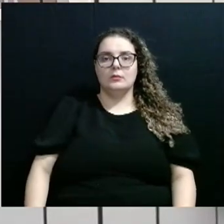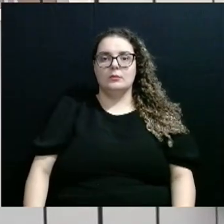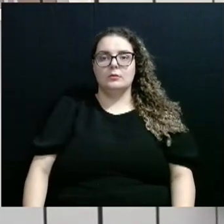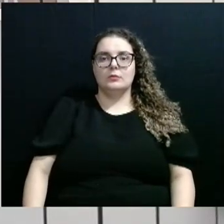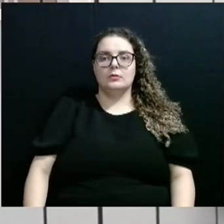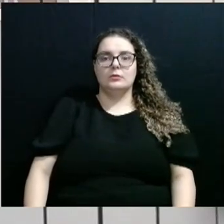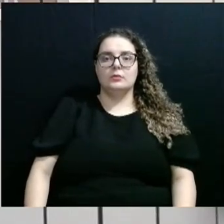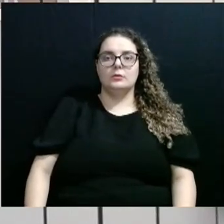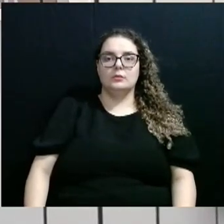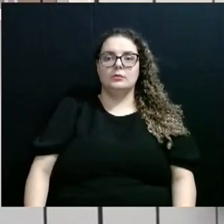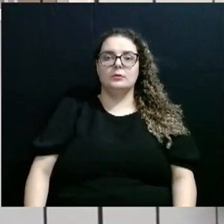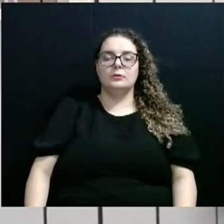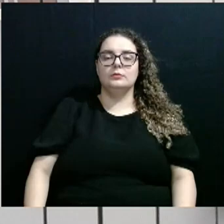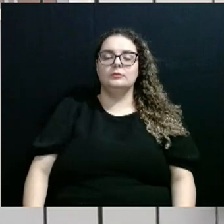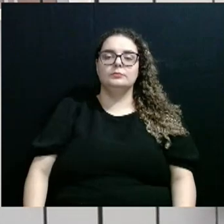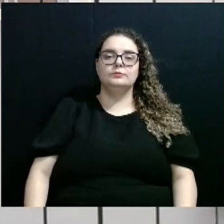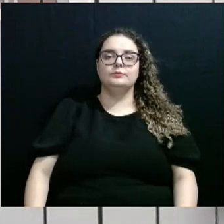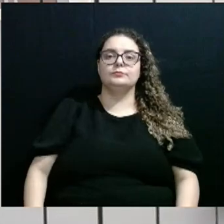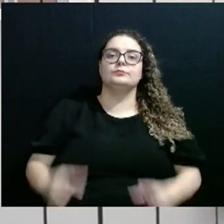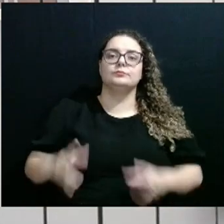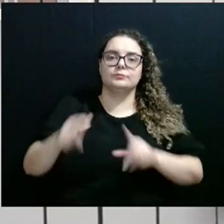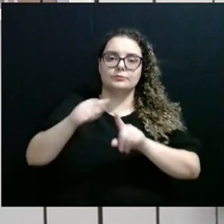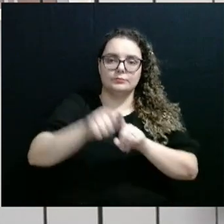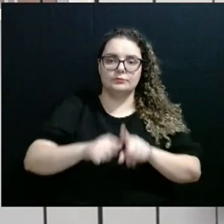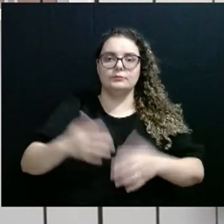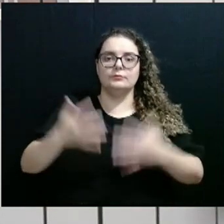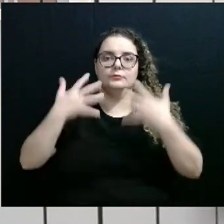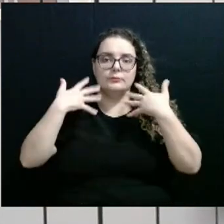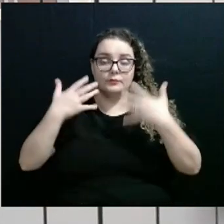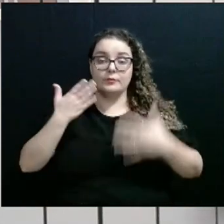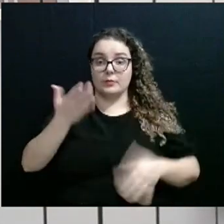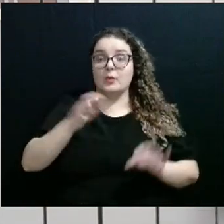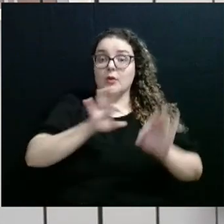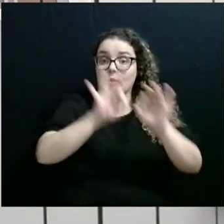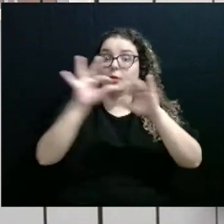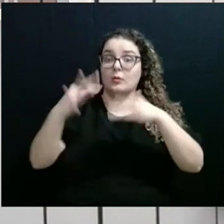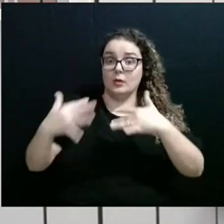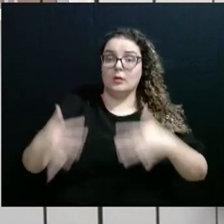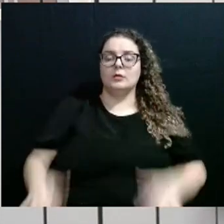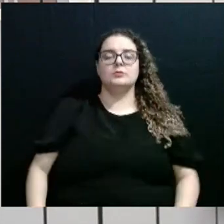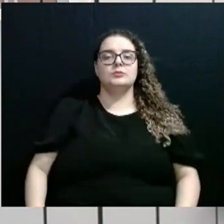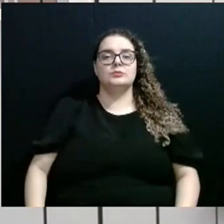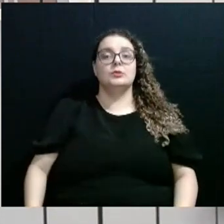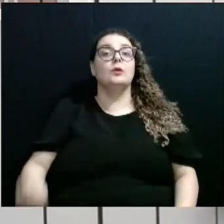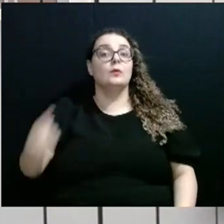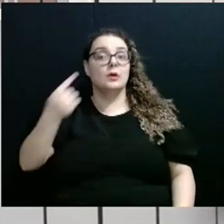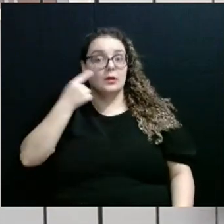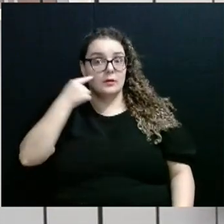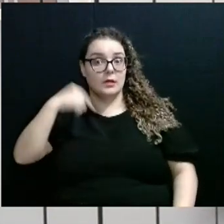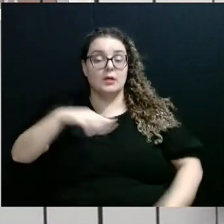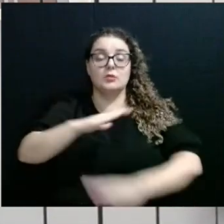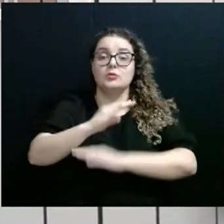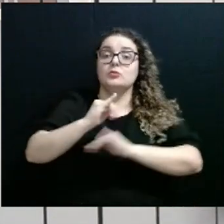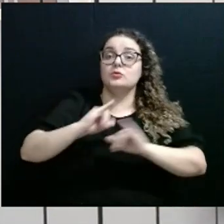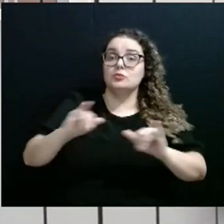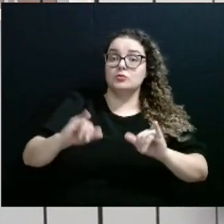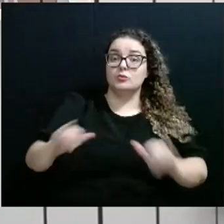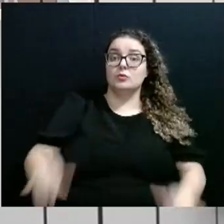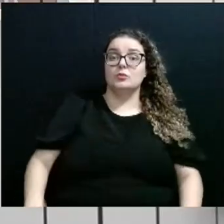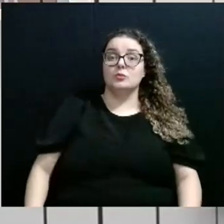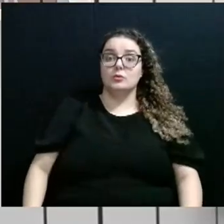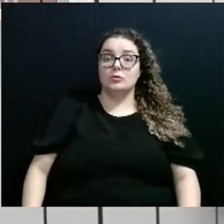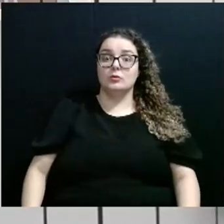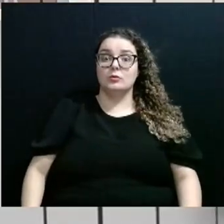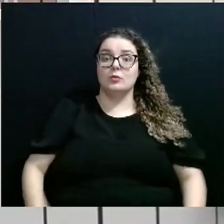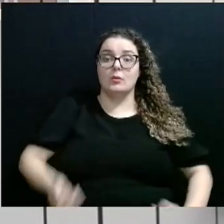Durante todo este mês de janeiro, você que está nos acompanhando vai assistir aqui no Jornal Câmara Notícia um balanço de